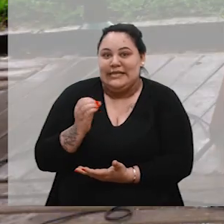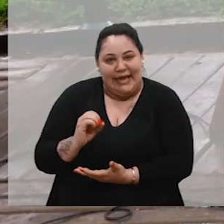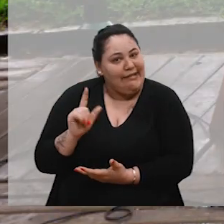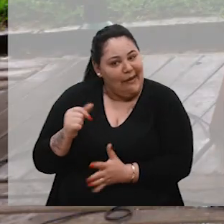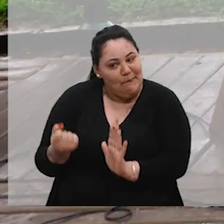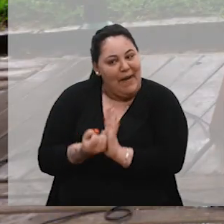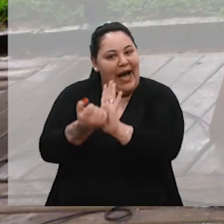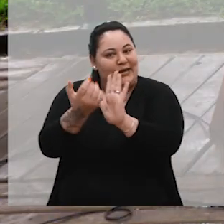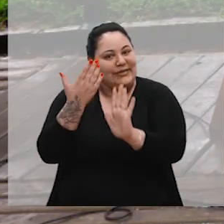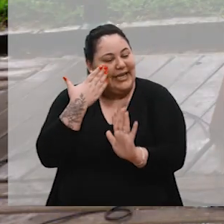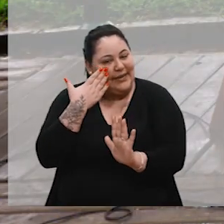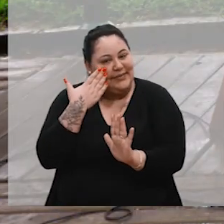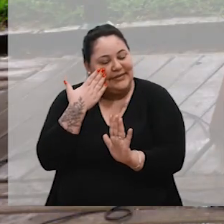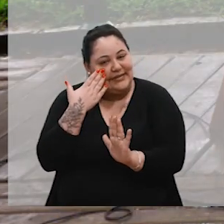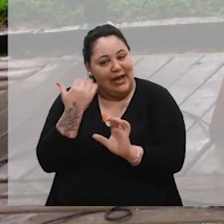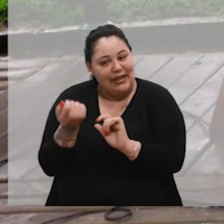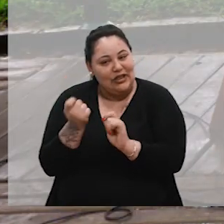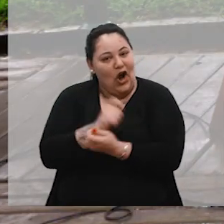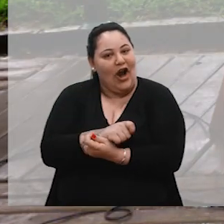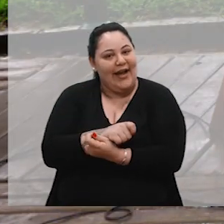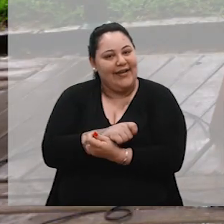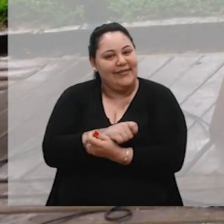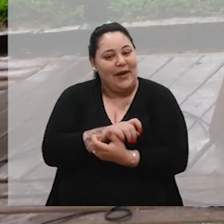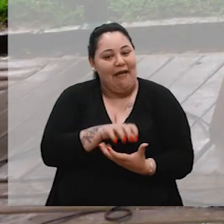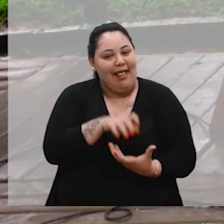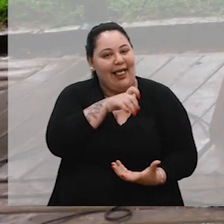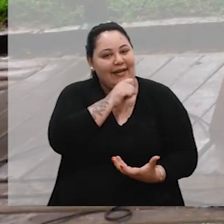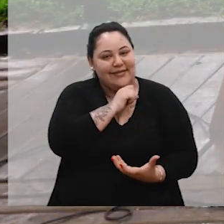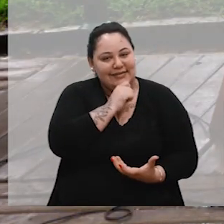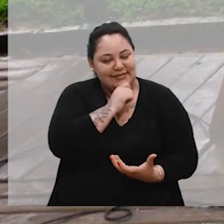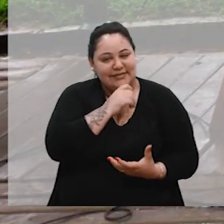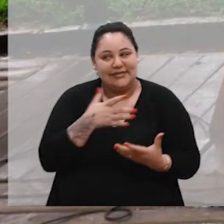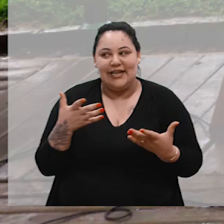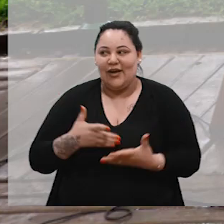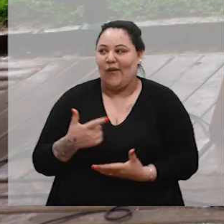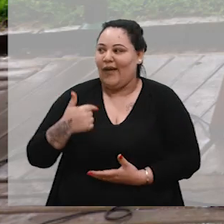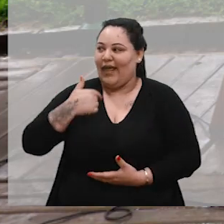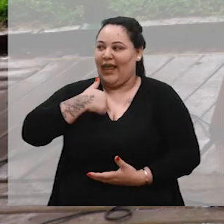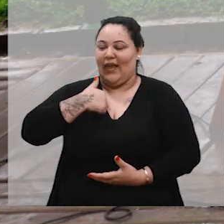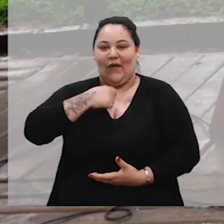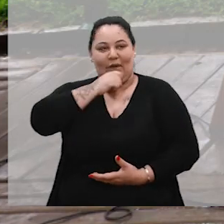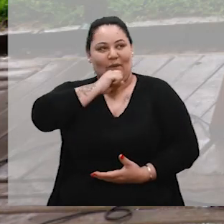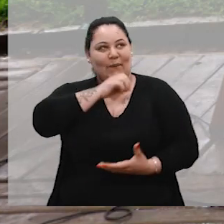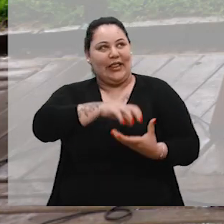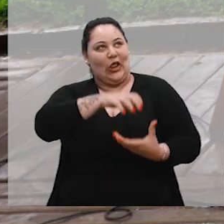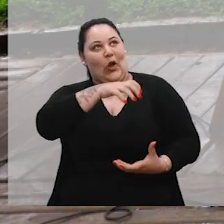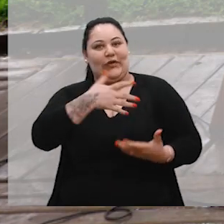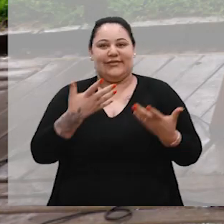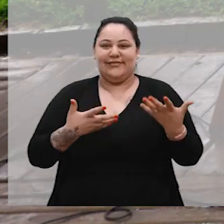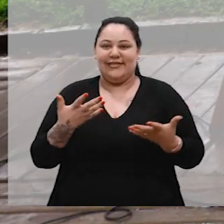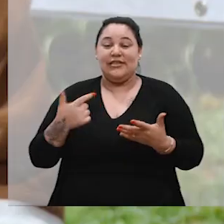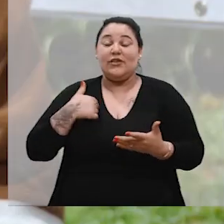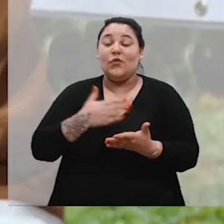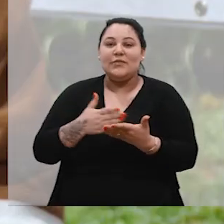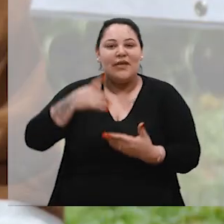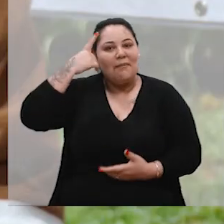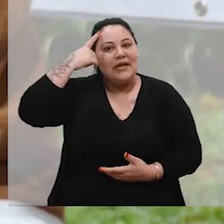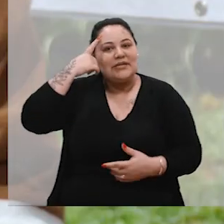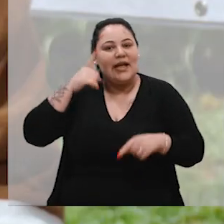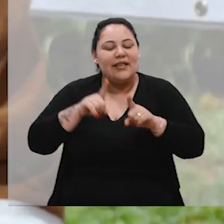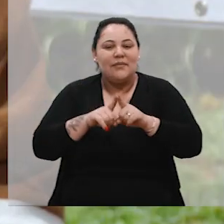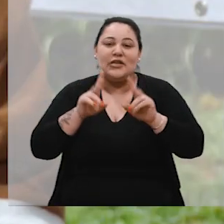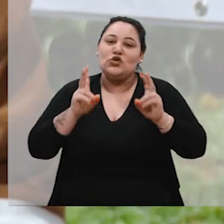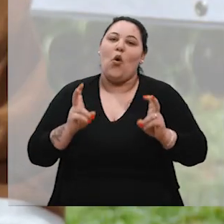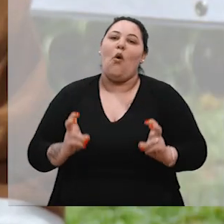muito simbólica da velhice, né? E agora, né? Vou me tornar uma idosa. E comecei a refletir